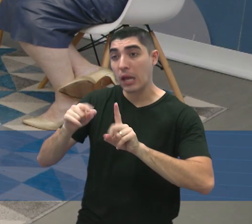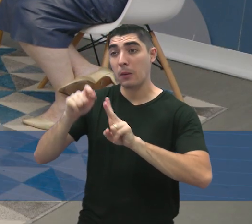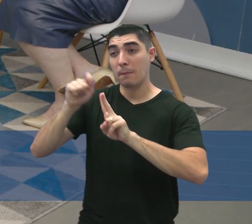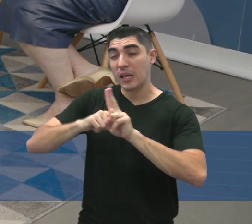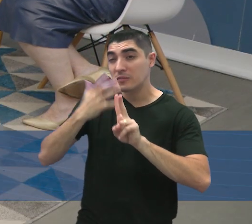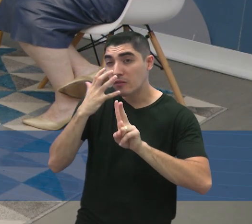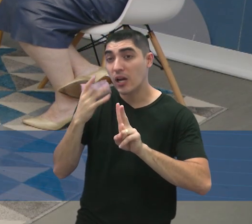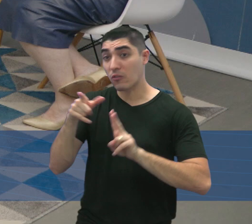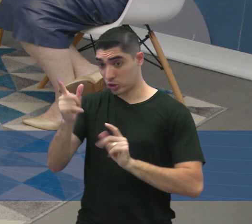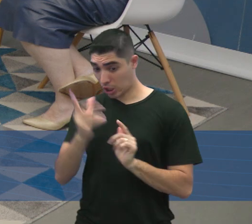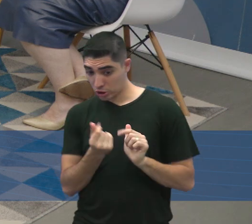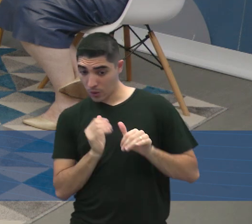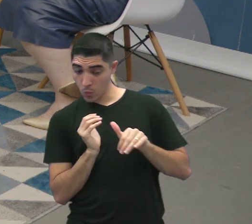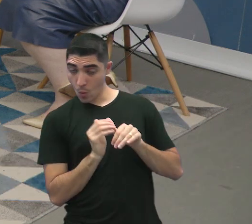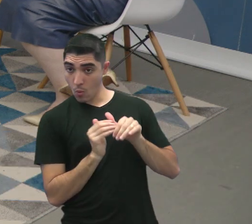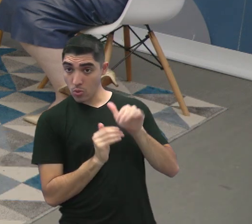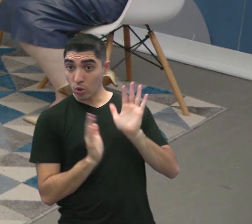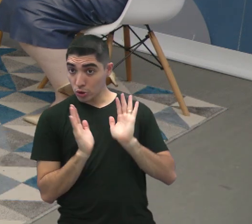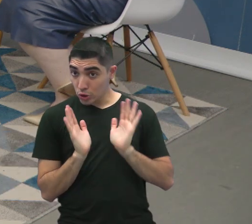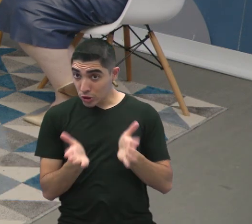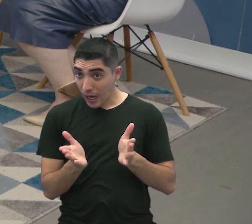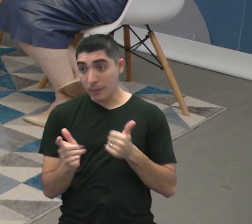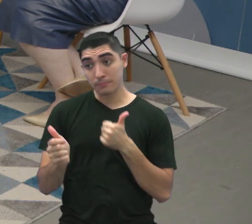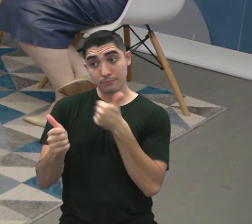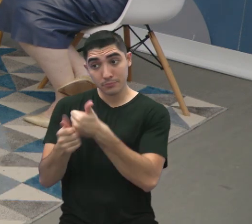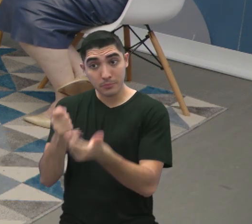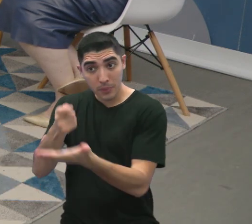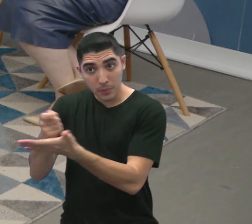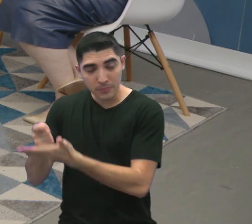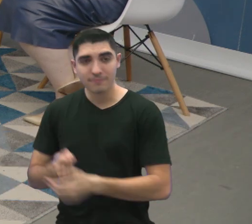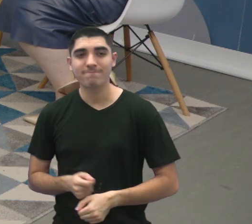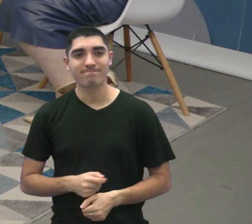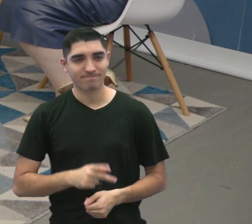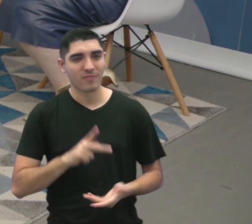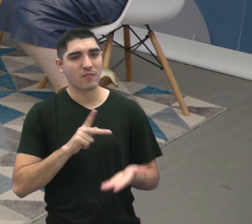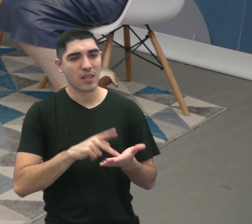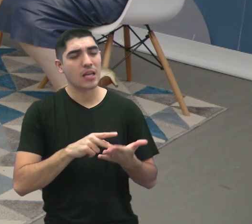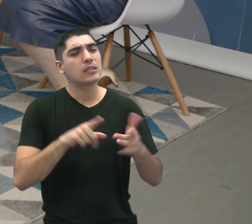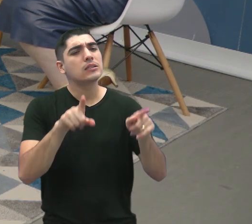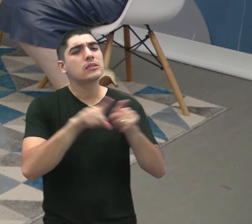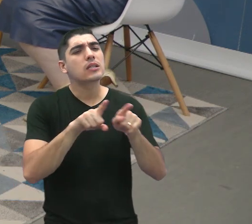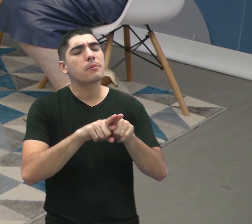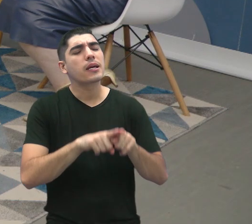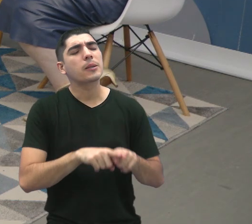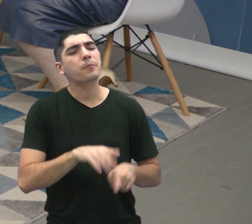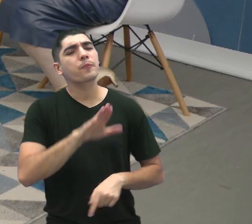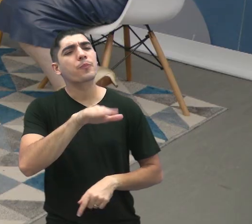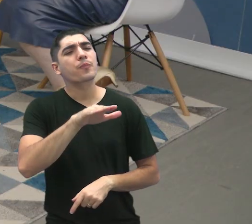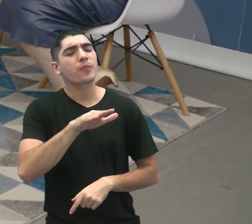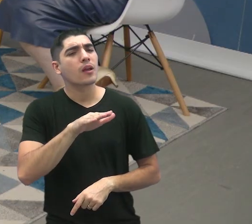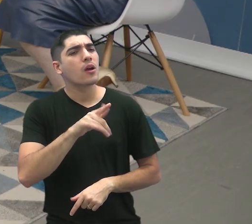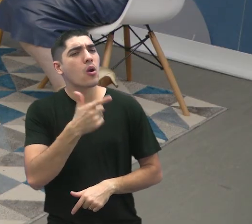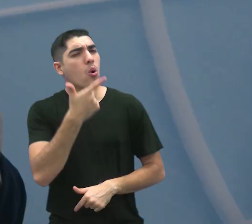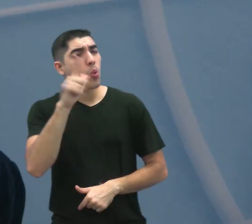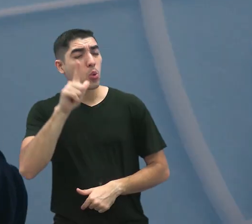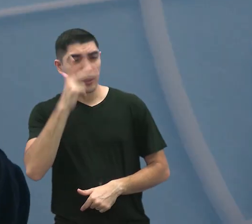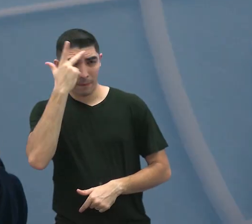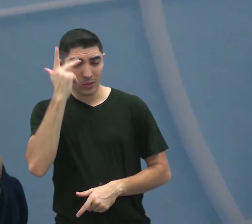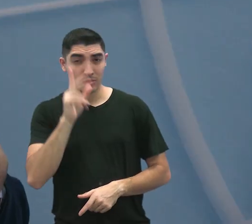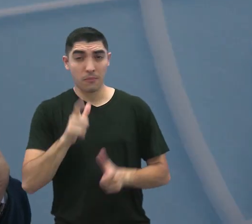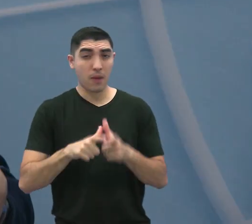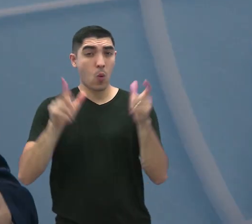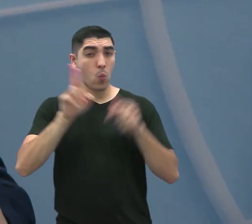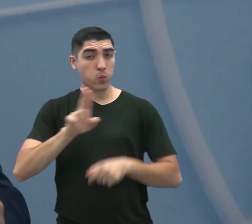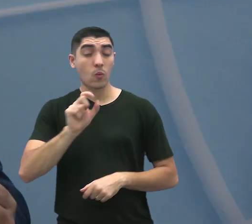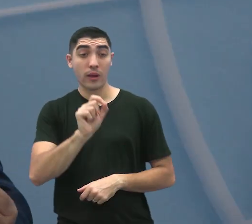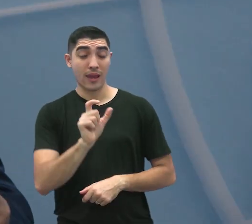guardei o 13º e acaba utilizo de forma complicando, né? inteligente. Uma questão também que pega bastante, Luciana, muita gente acaba usando o cartão de